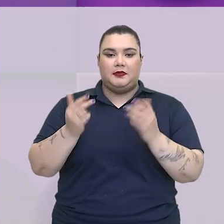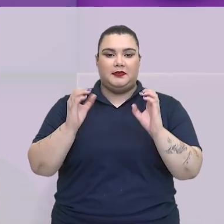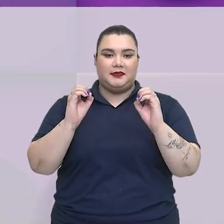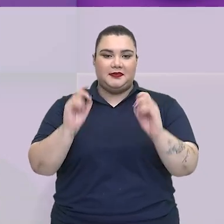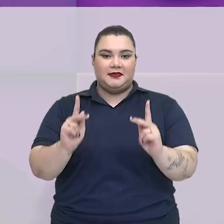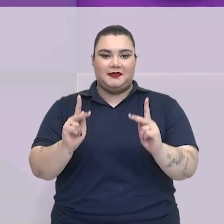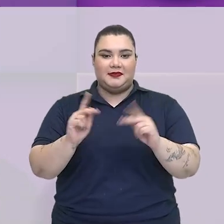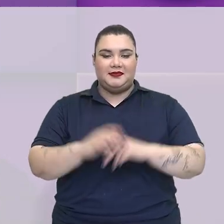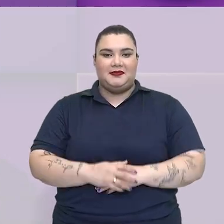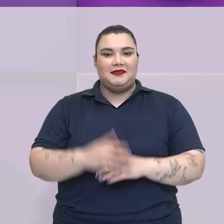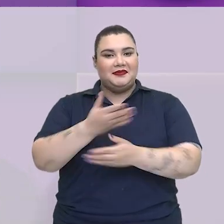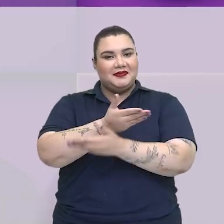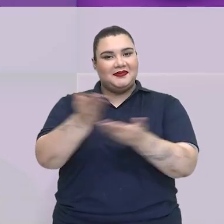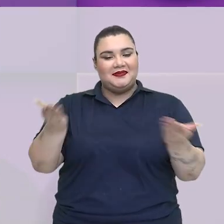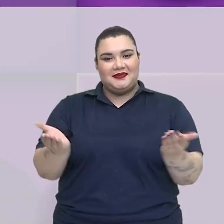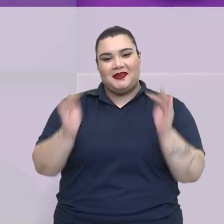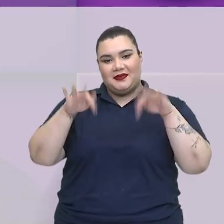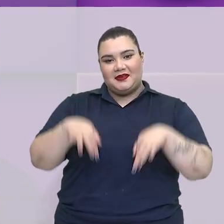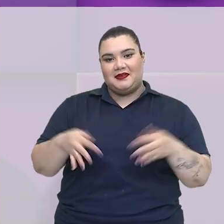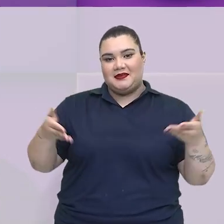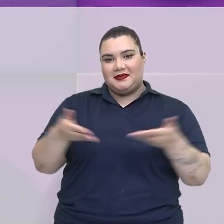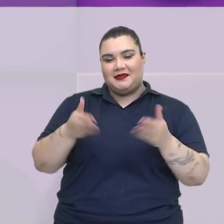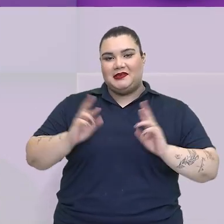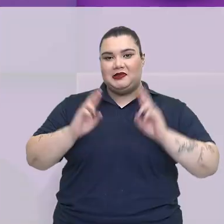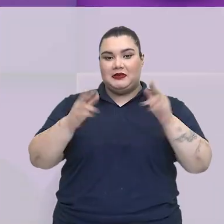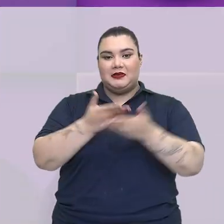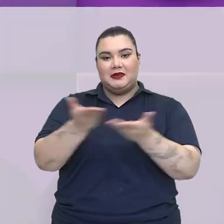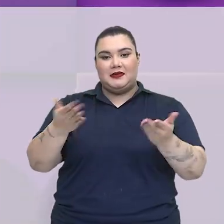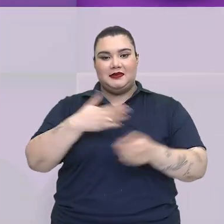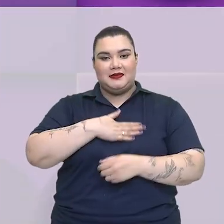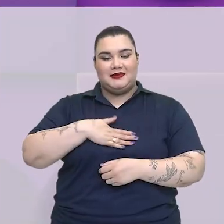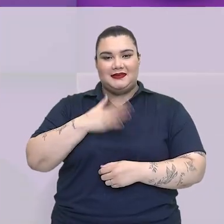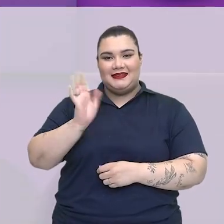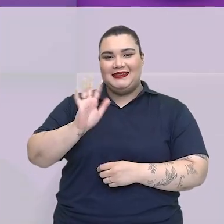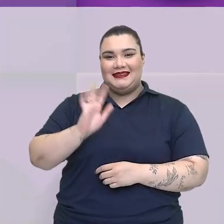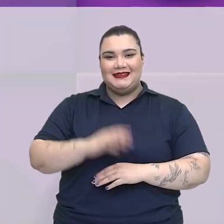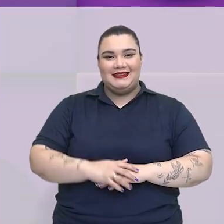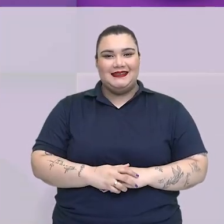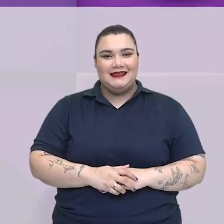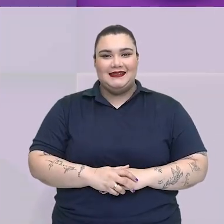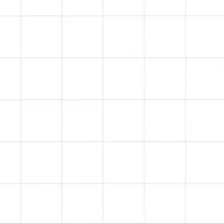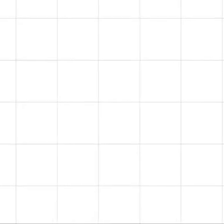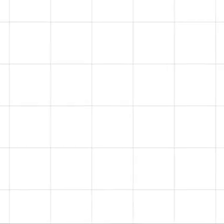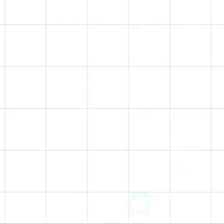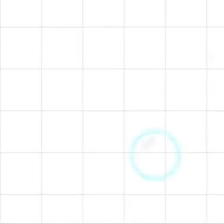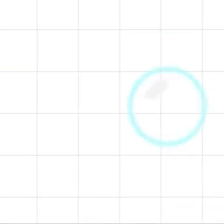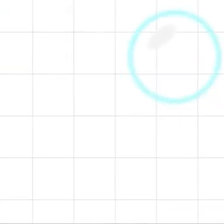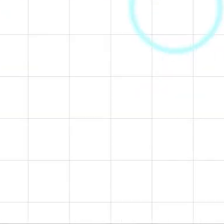para a direita. Queridos alunos, essa foi a nossa aula. Espero que vocês tenham gostado e até a próxima.